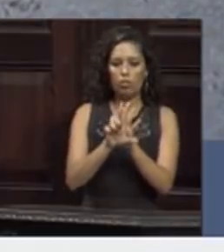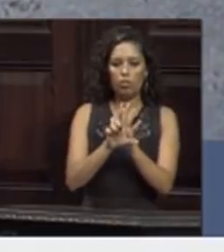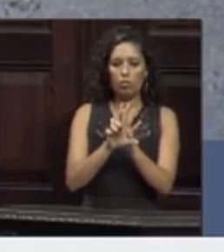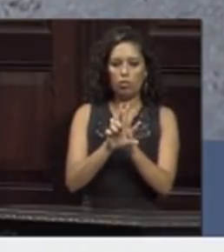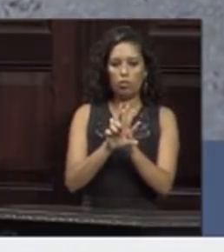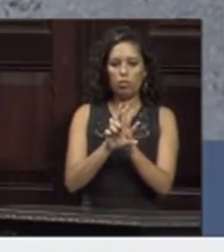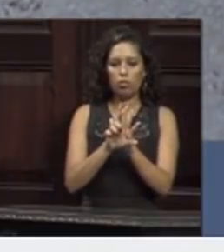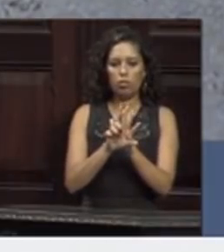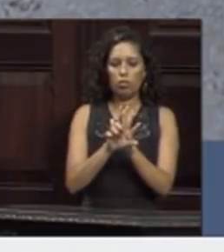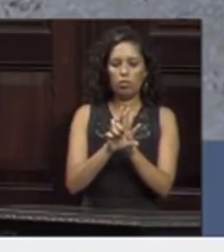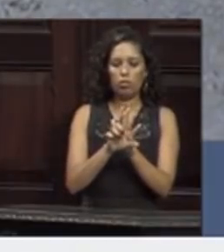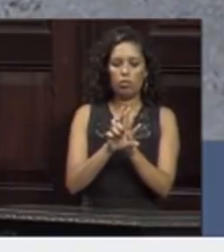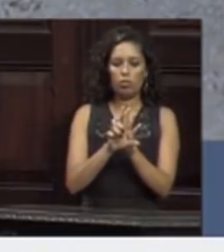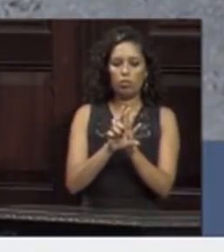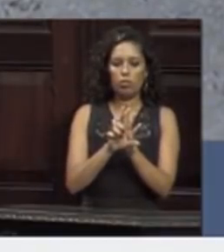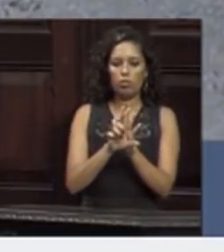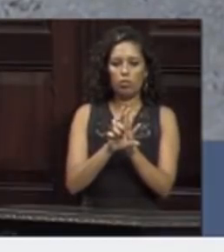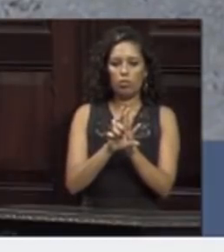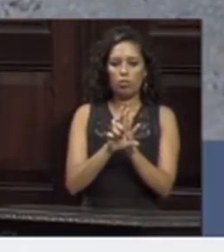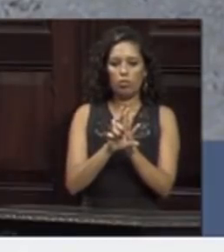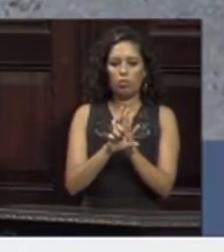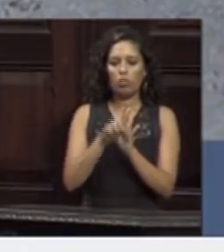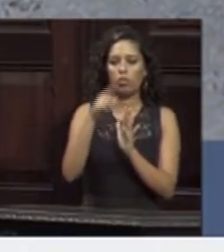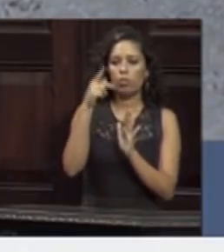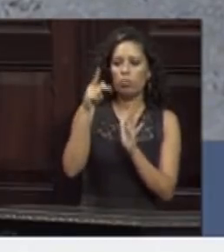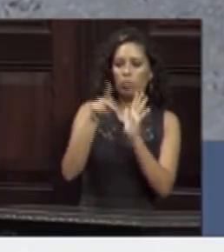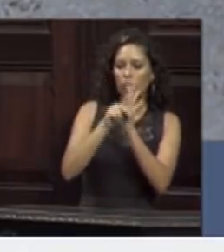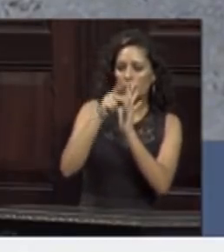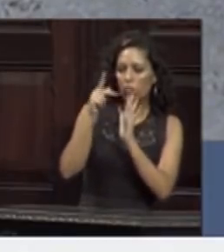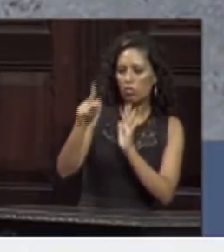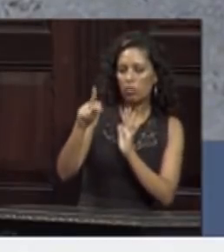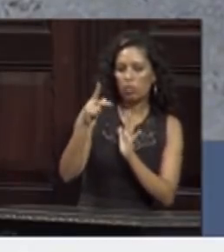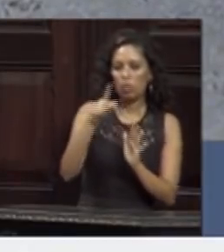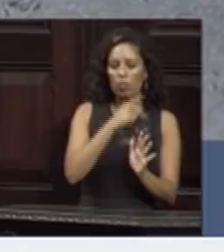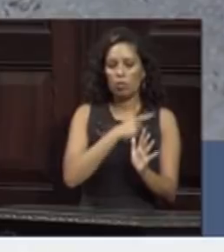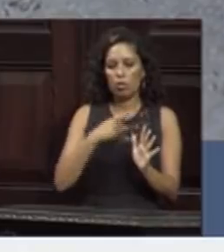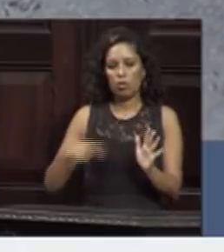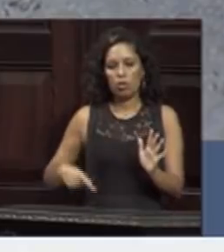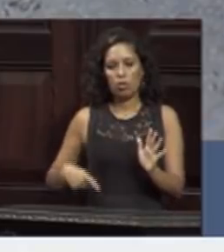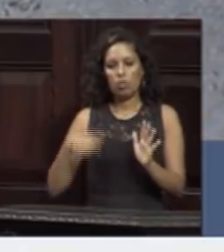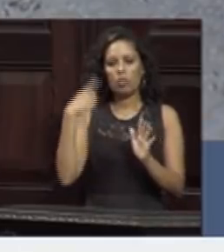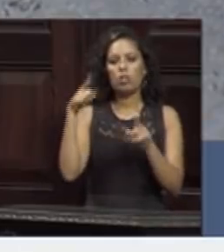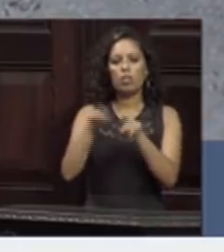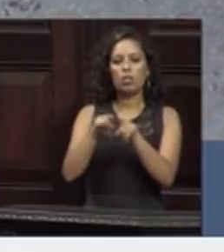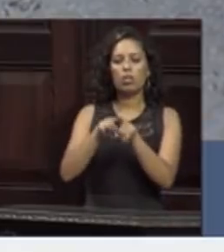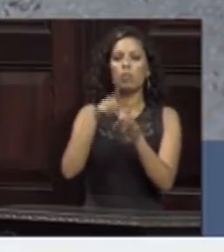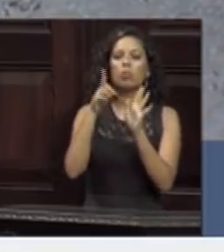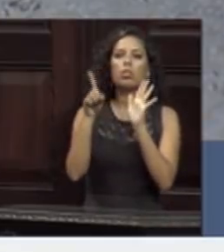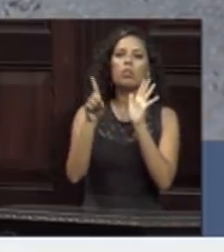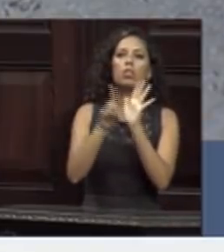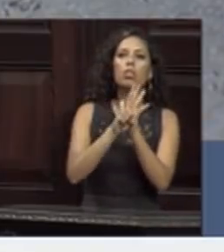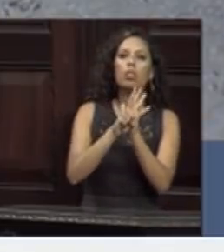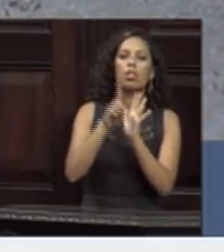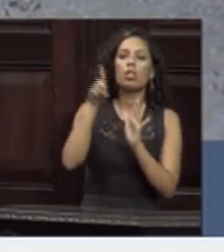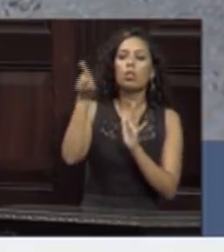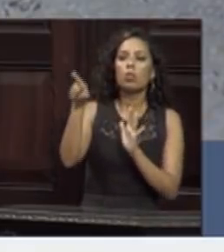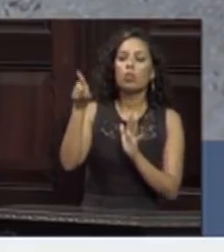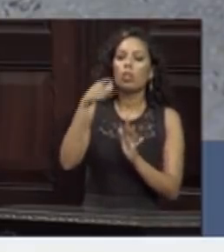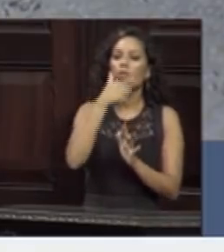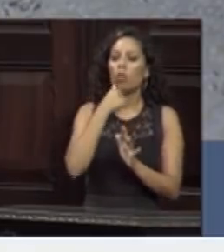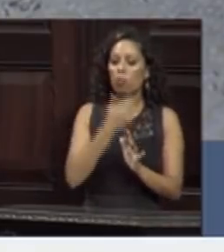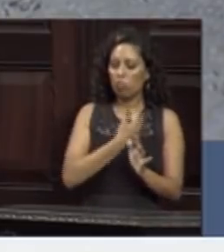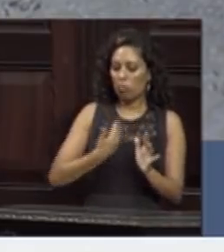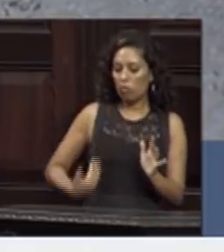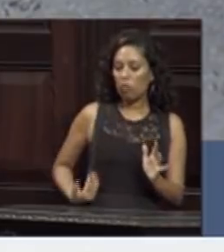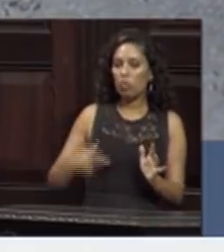do Repetro de Vossa Excelência e o decreto do governador Pezão, que